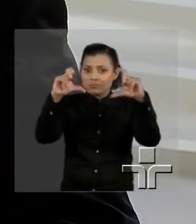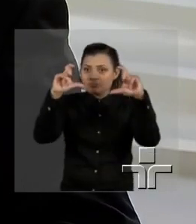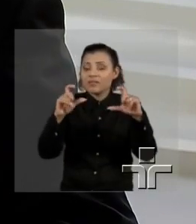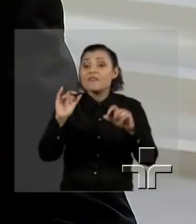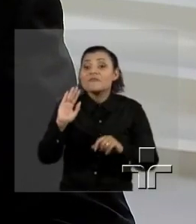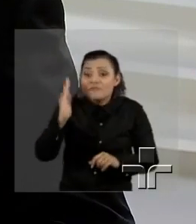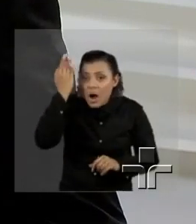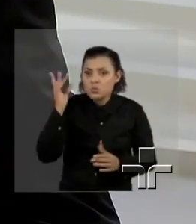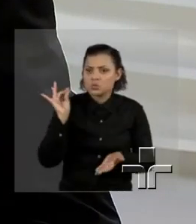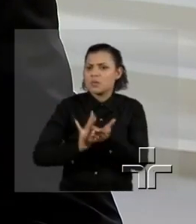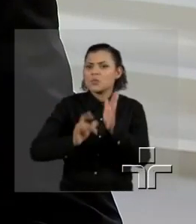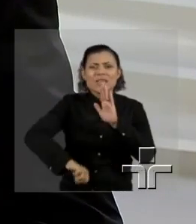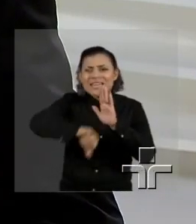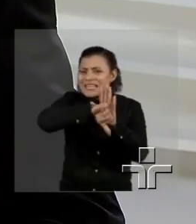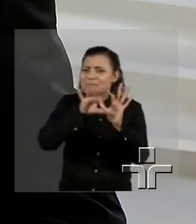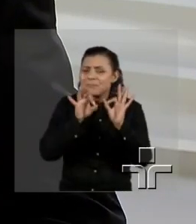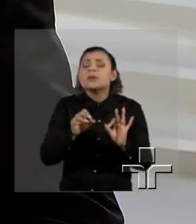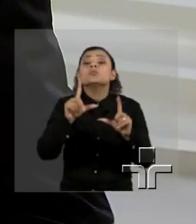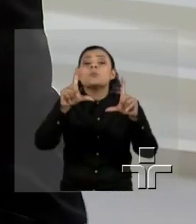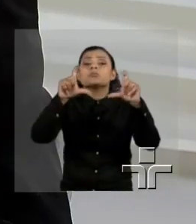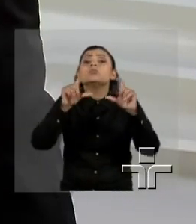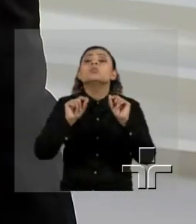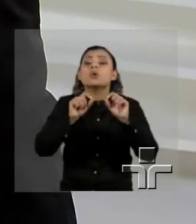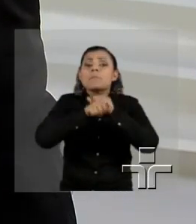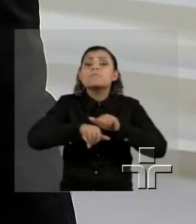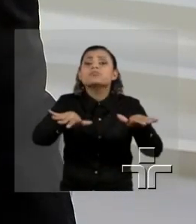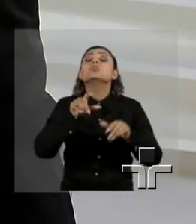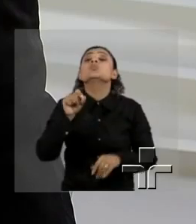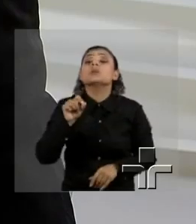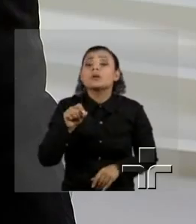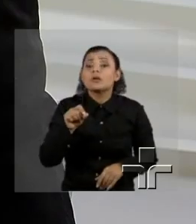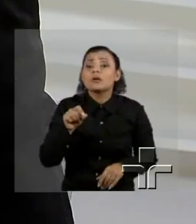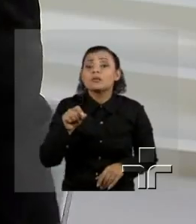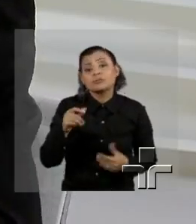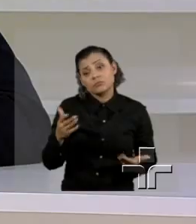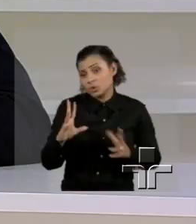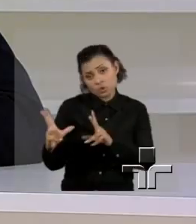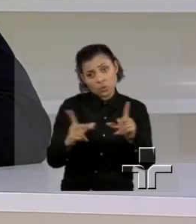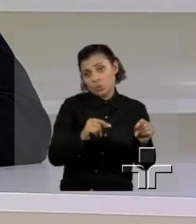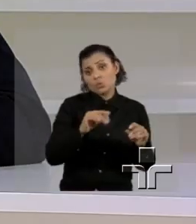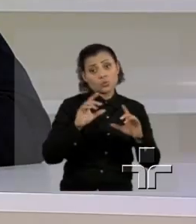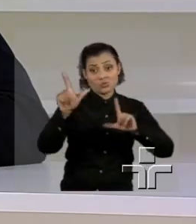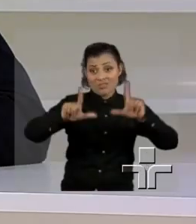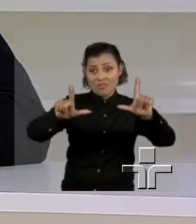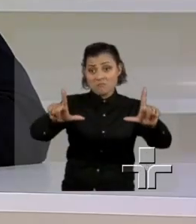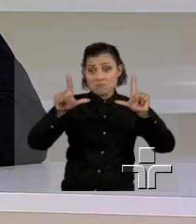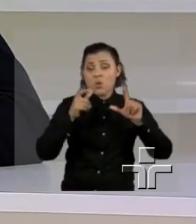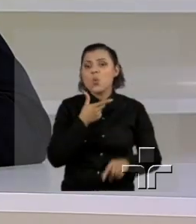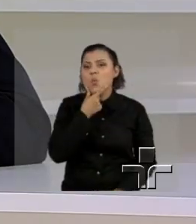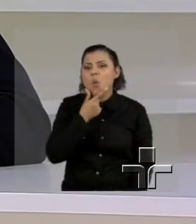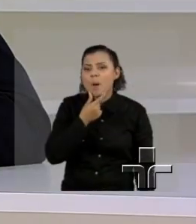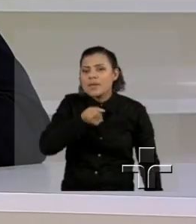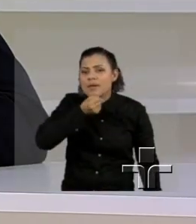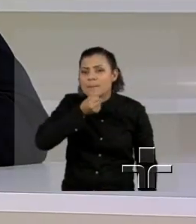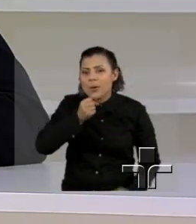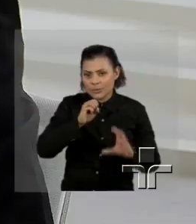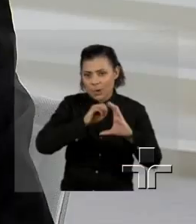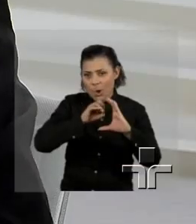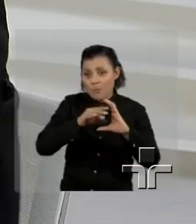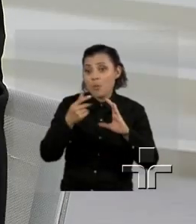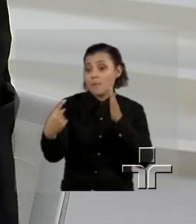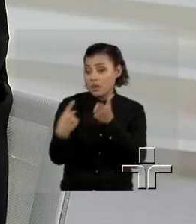na Brasil Conference em Boston, em abril, já trafegava um pouco nesse raciocínio. Mas eu falei general. o seguinte, eu falei